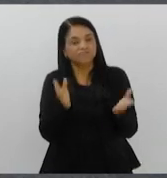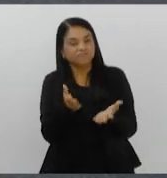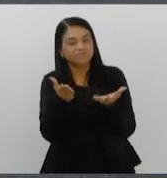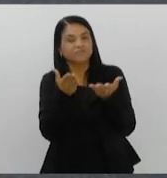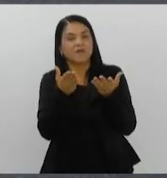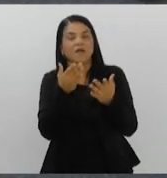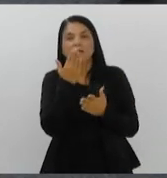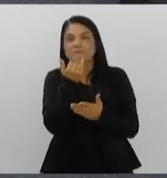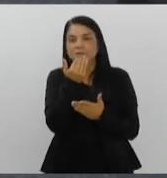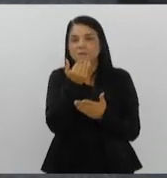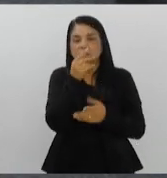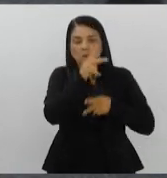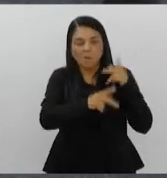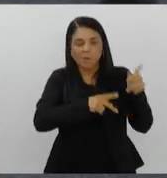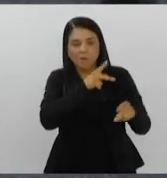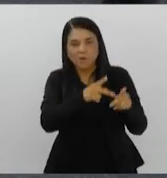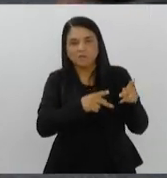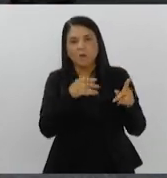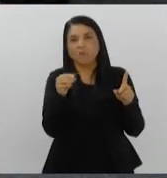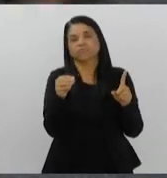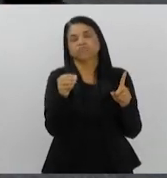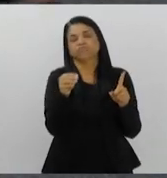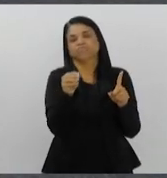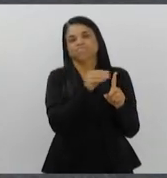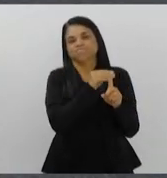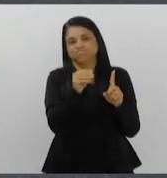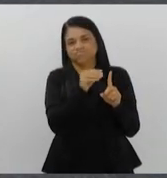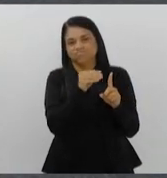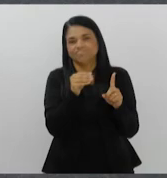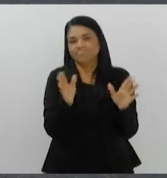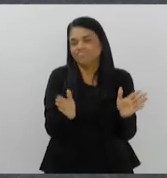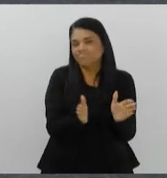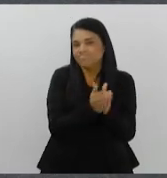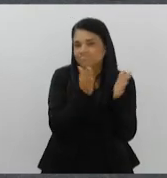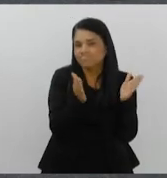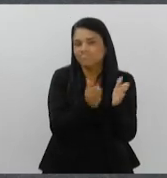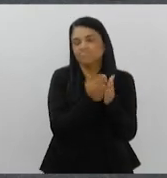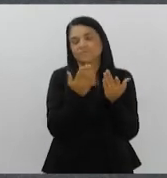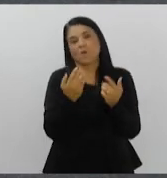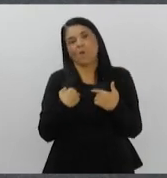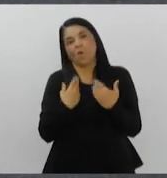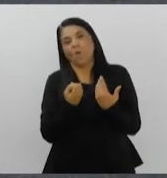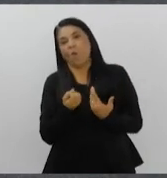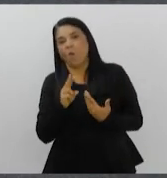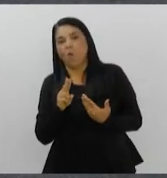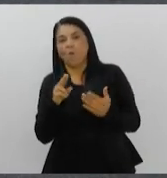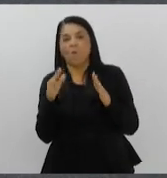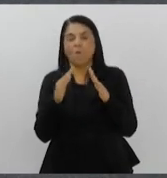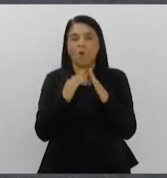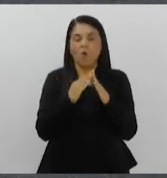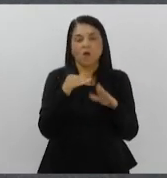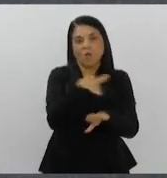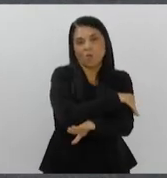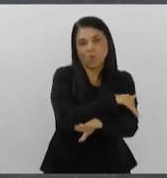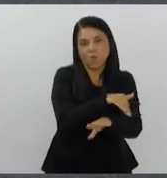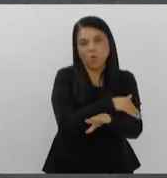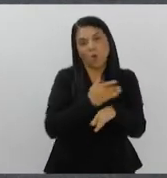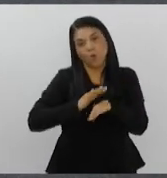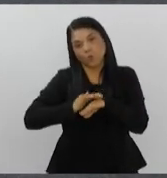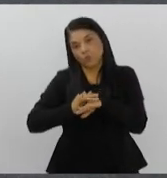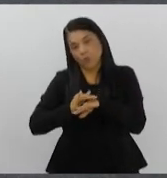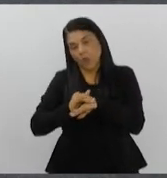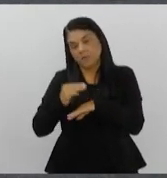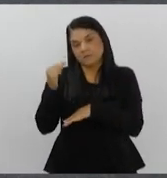mais vulnerabilizadas, seja de baixa renda, pessoas em situação de rua, pessoas em sofrimento e adoecimento